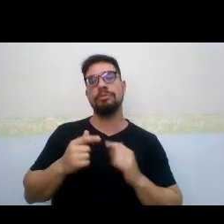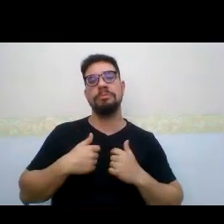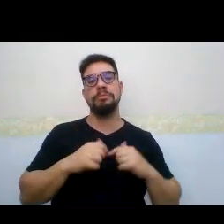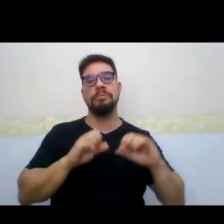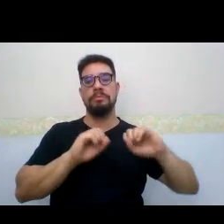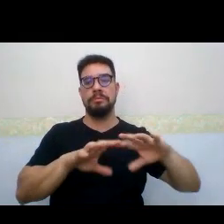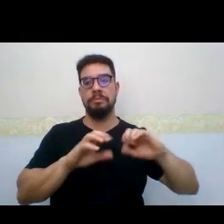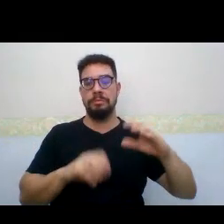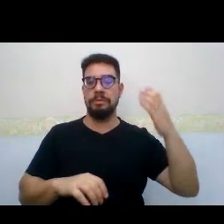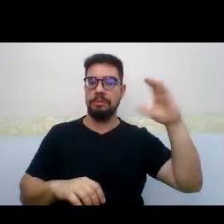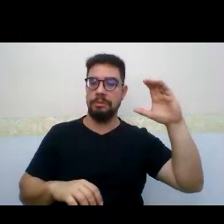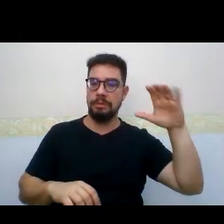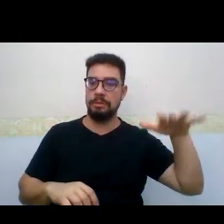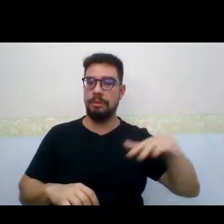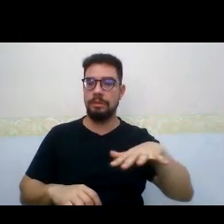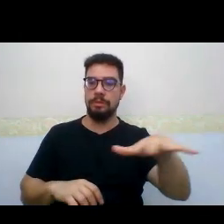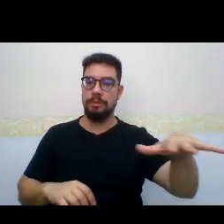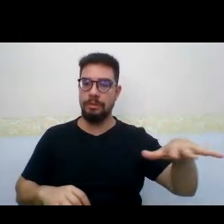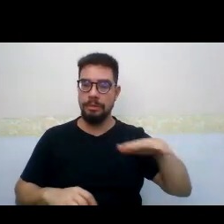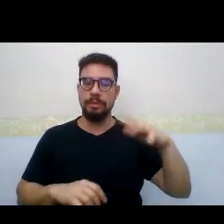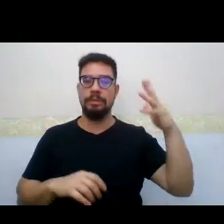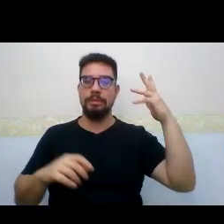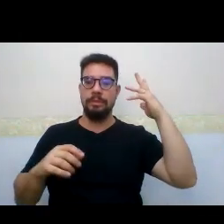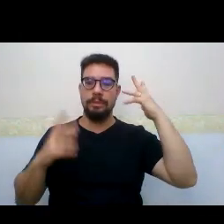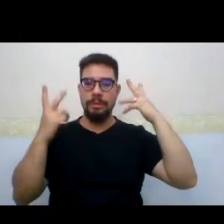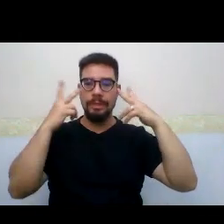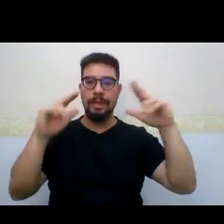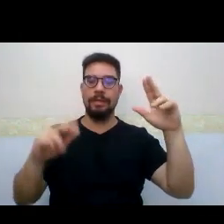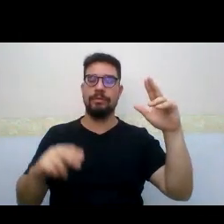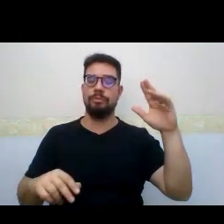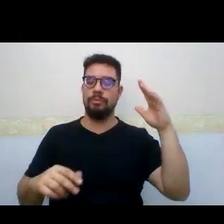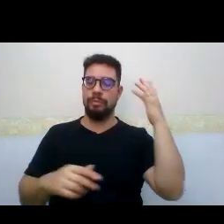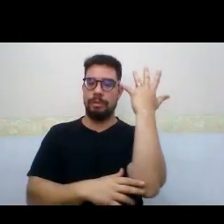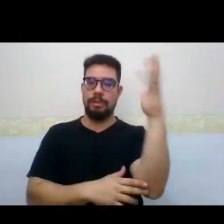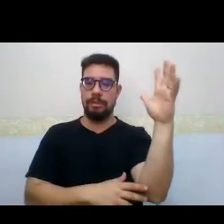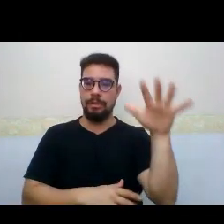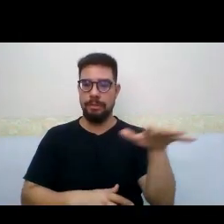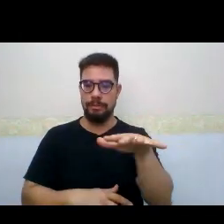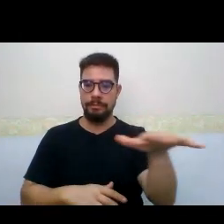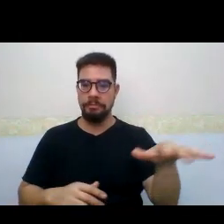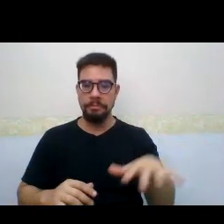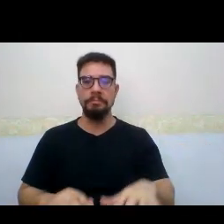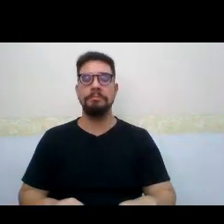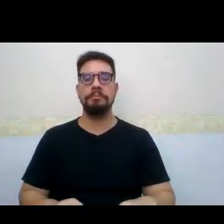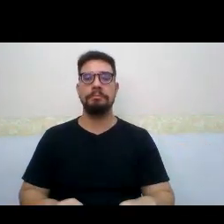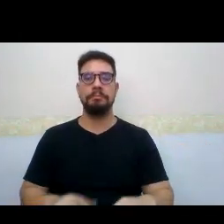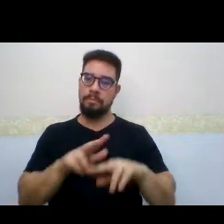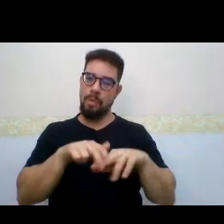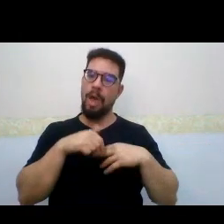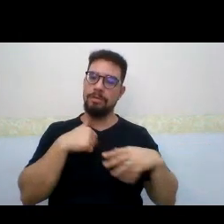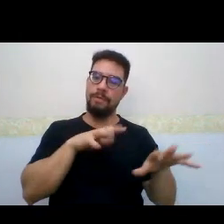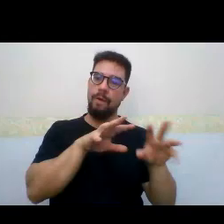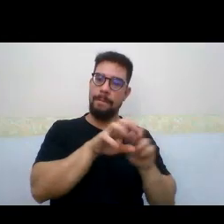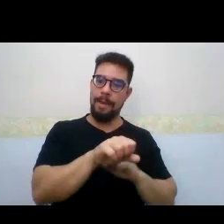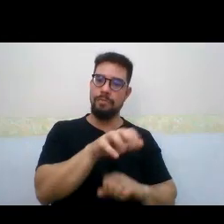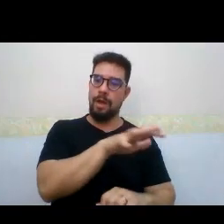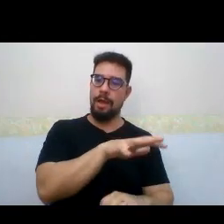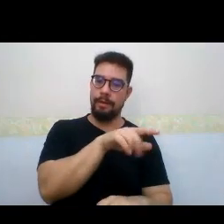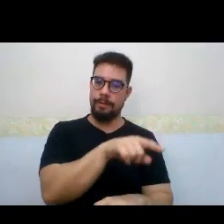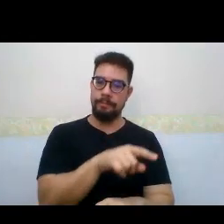minha formação é na área de ciências biológicas. O que aconteceu? Eu já estava acompanhando essa